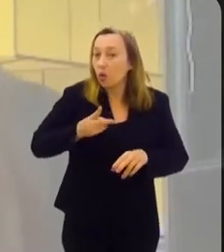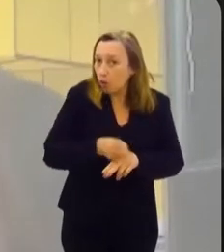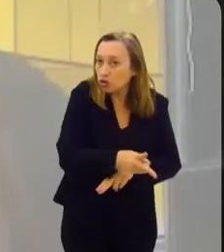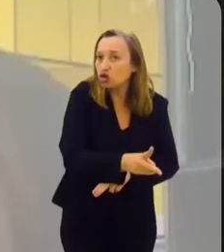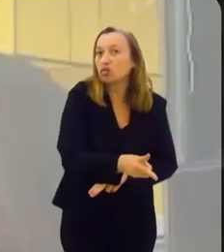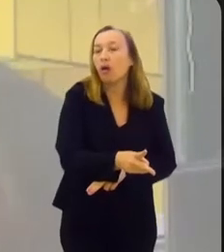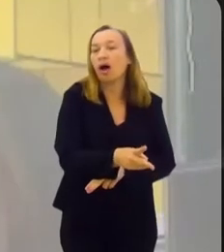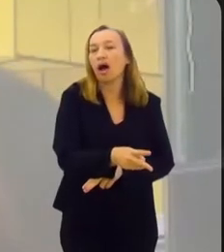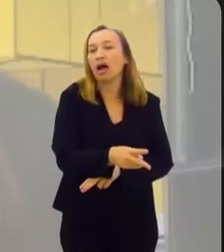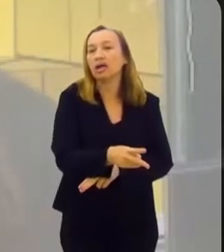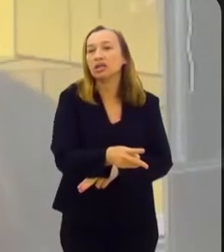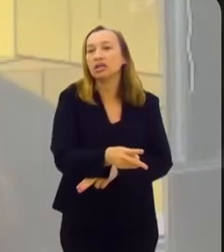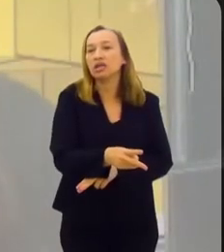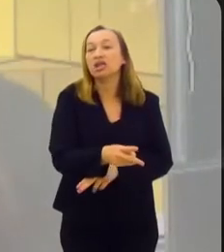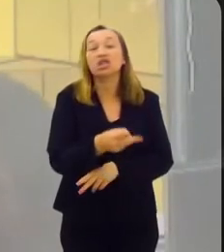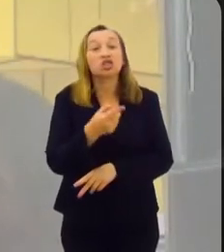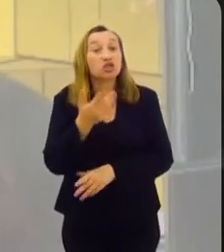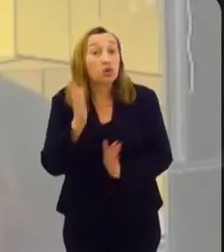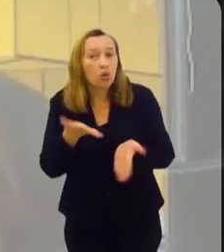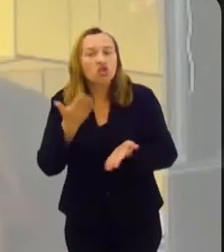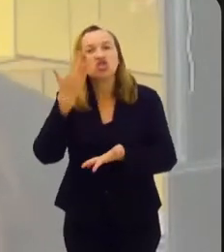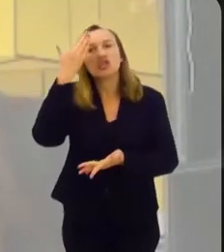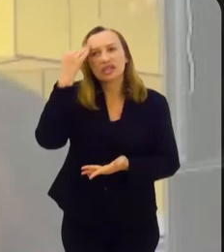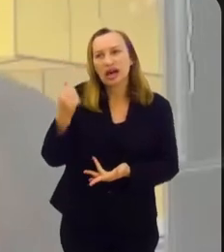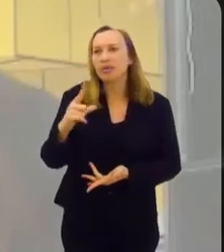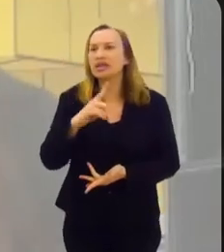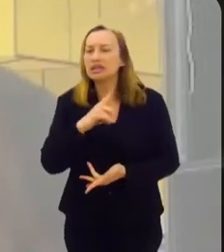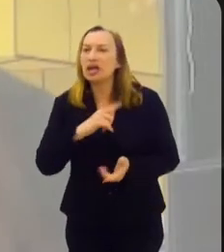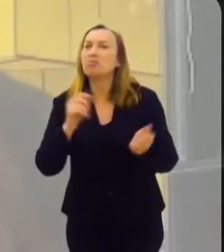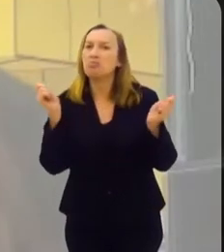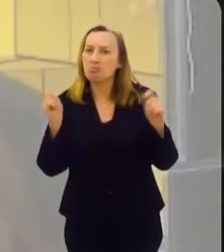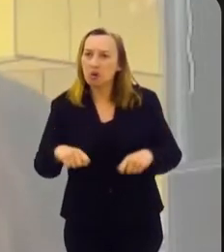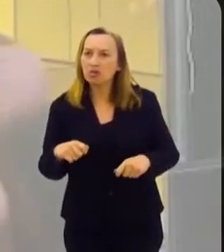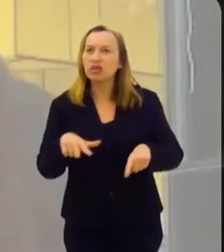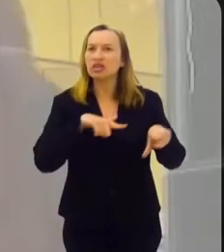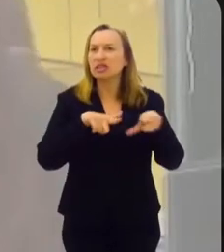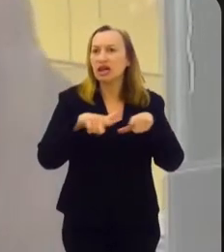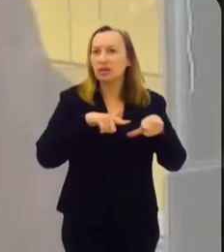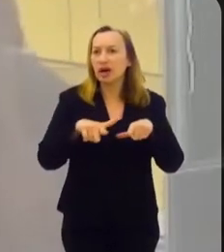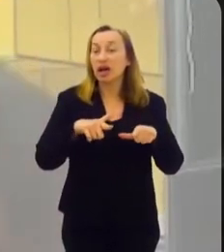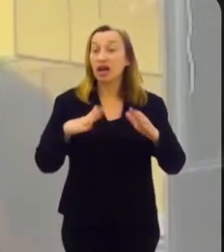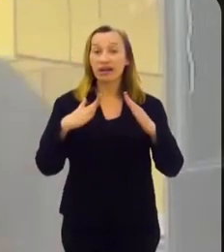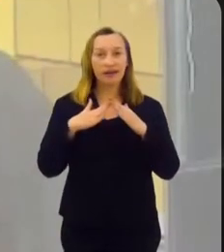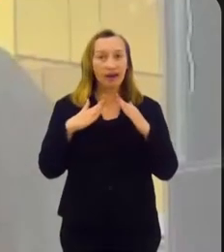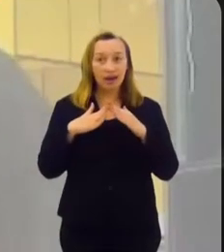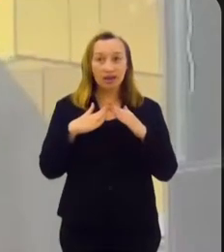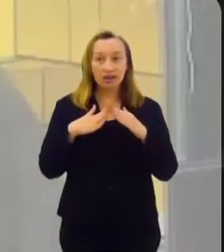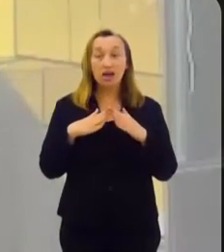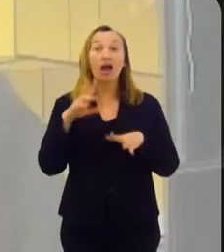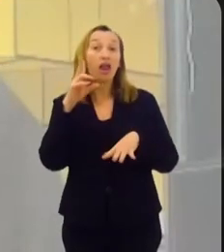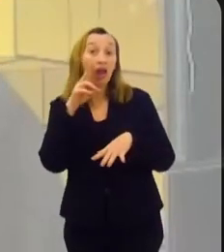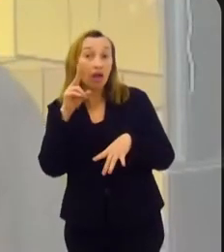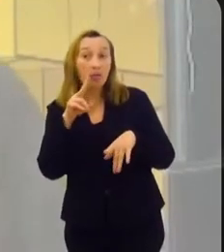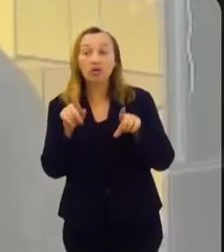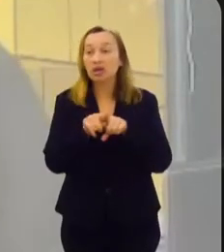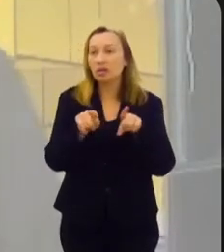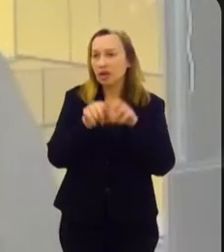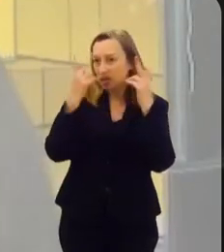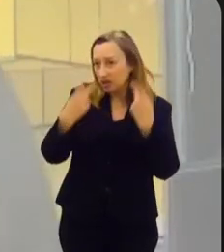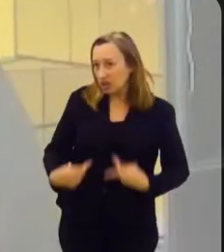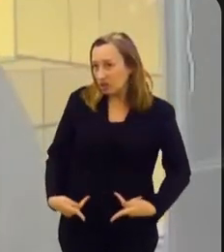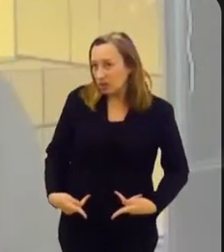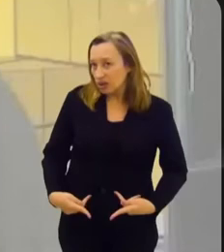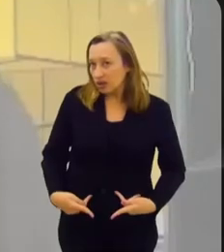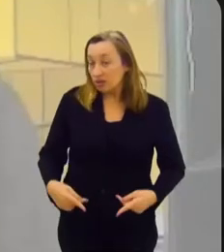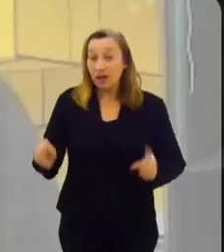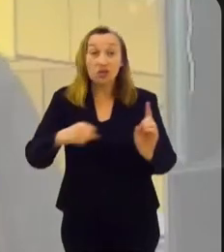mudanças, elas vieram para ficar, né? A gente hoje sabe que tem possibilidade de trabalhar no seu home office, mas lembrou